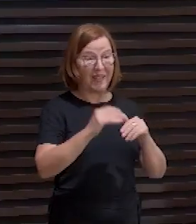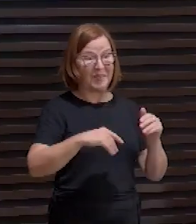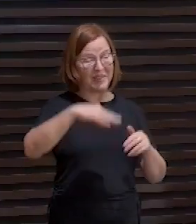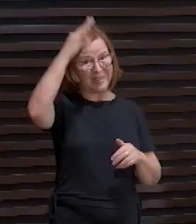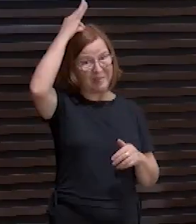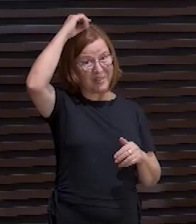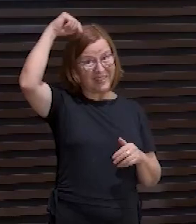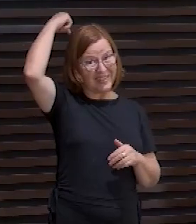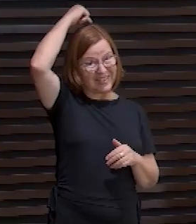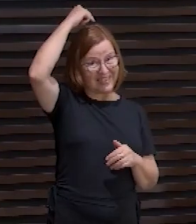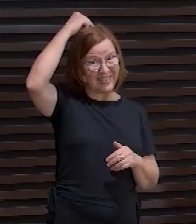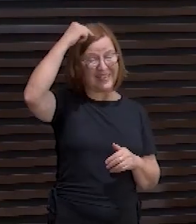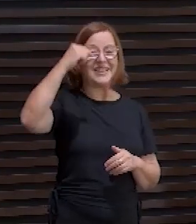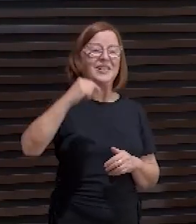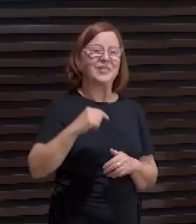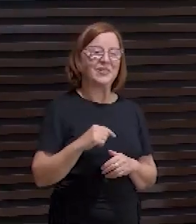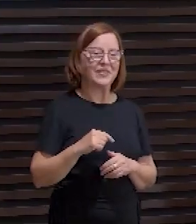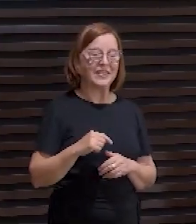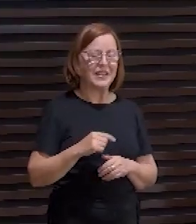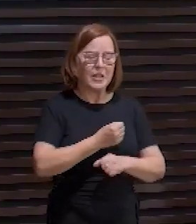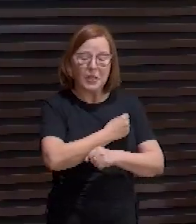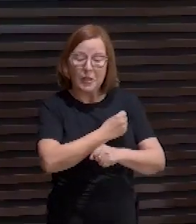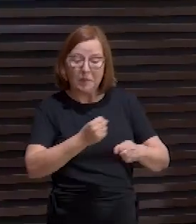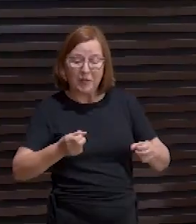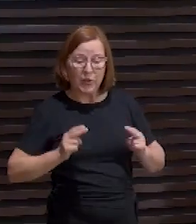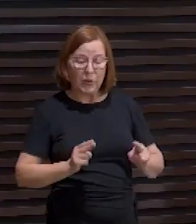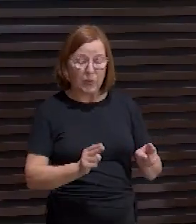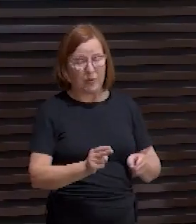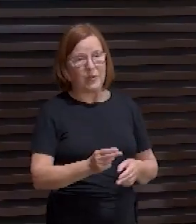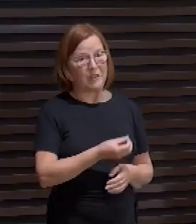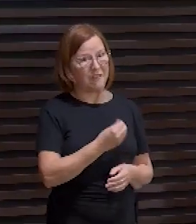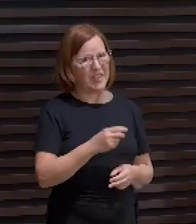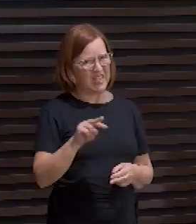igual. Não tem como permanecer com obras de trevas.